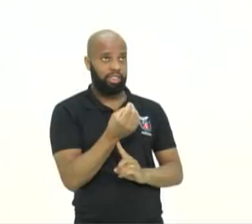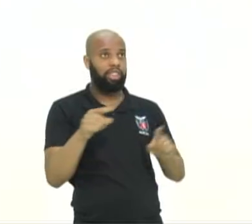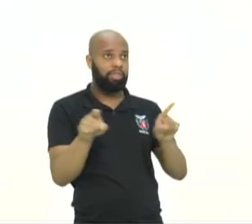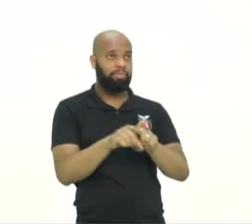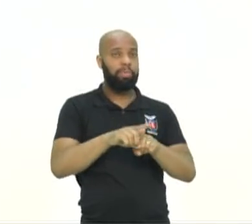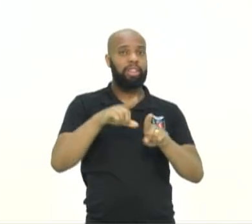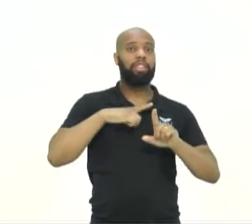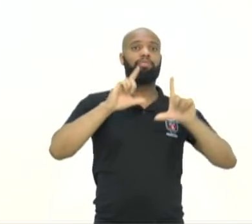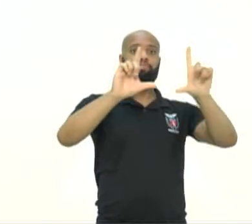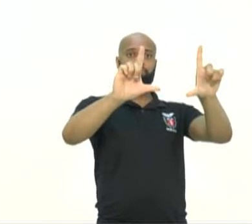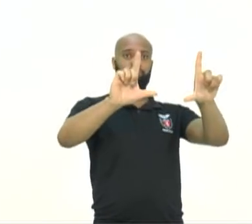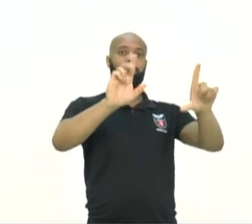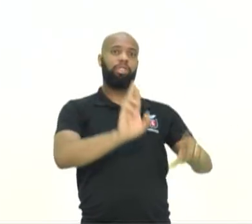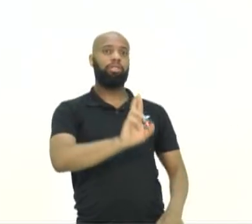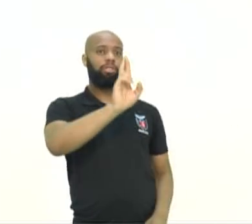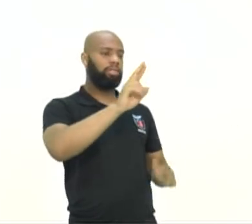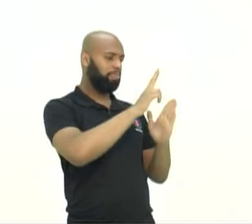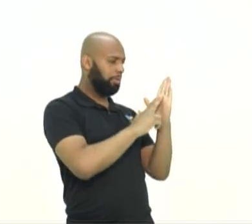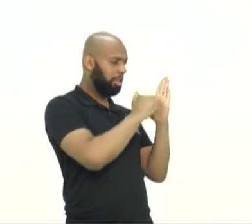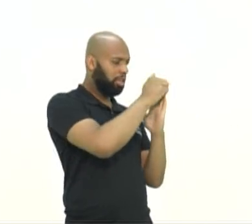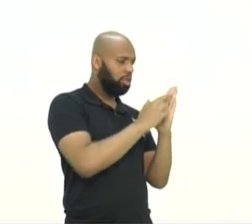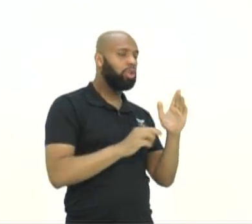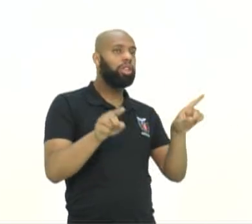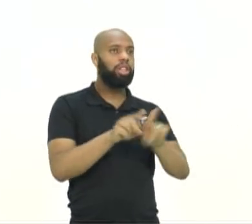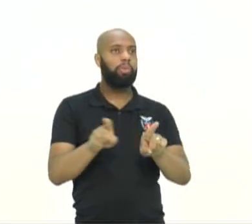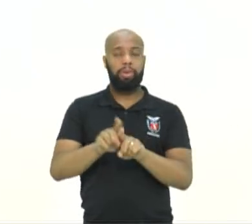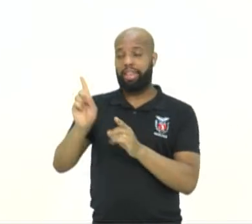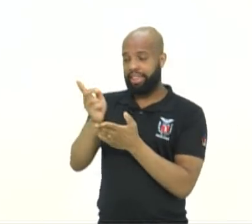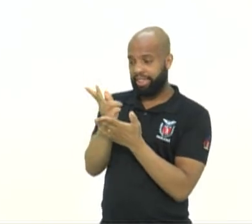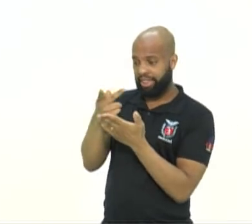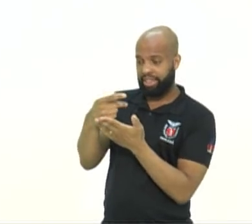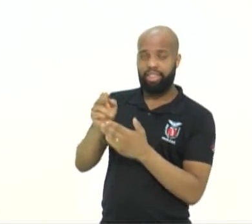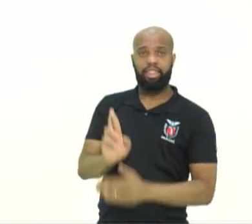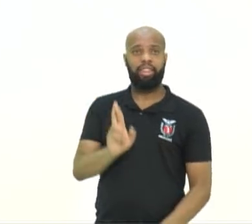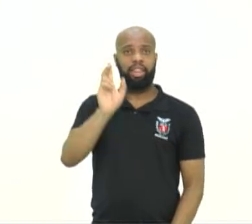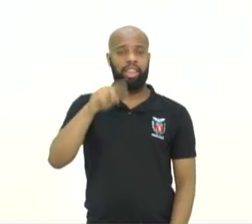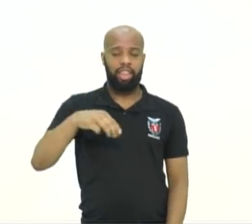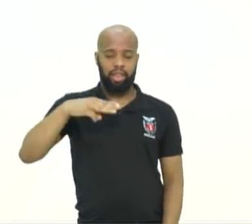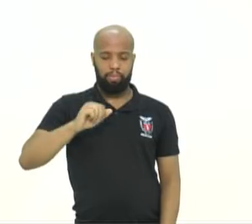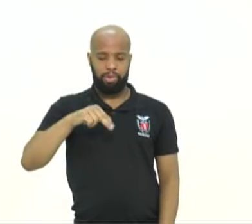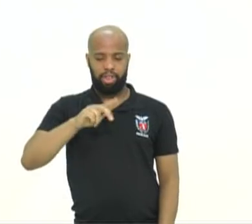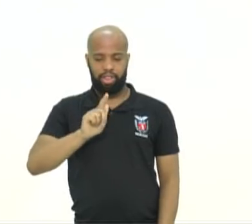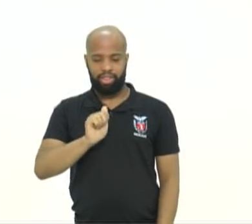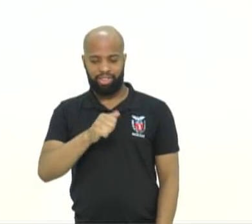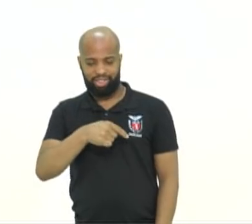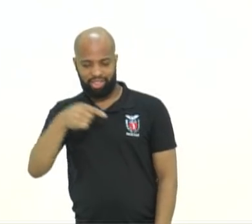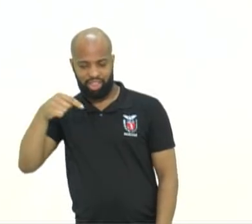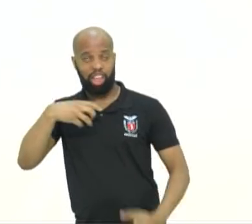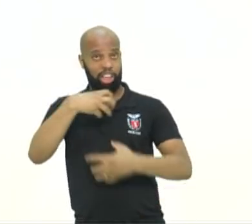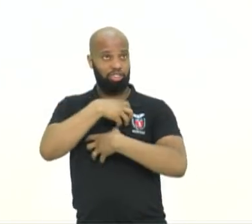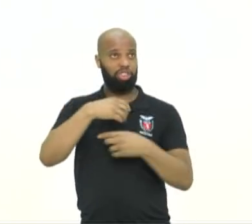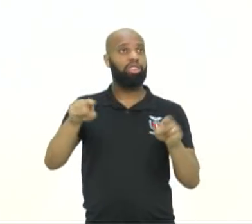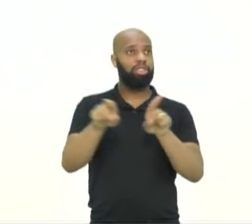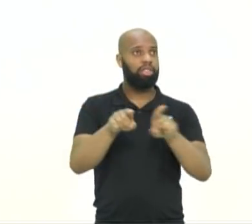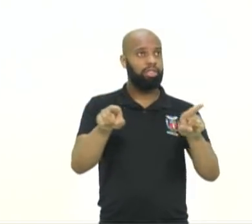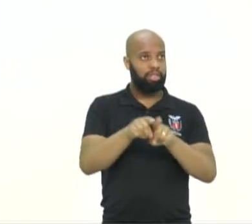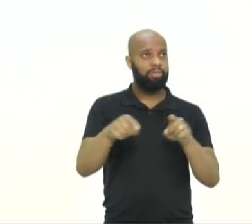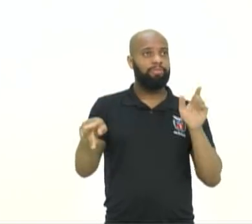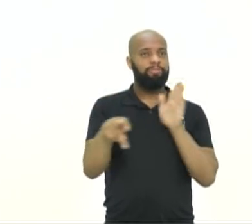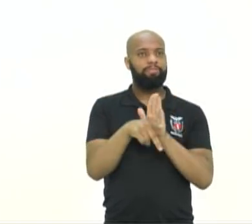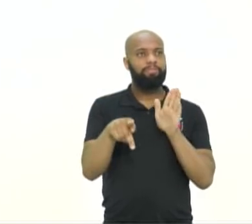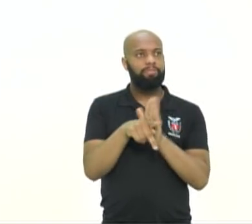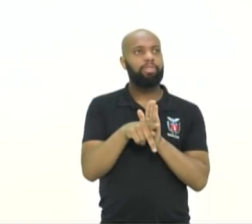um quadro, representando uma pintura, um desenho, que no caso aqui é um mangá, é uma forma de arte. Daí eu tenho